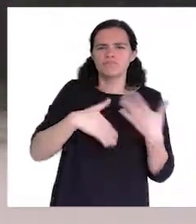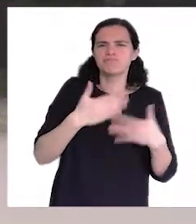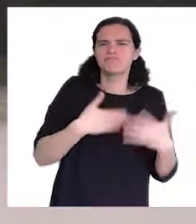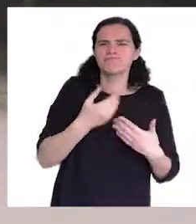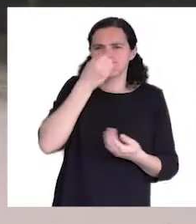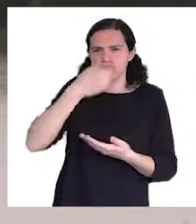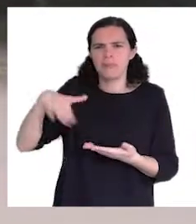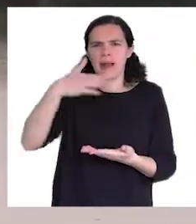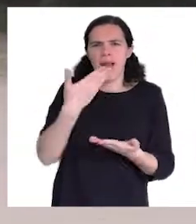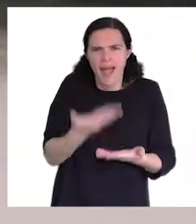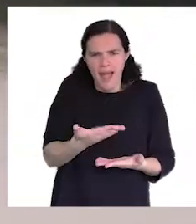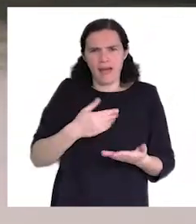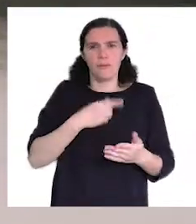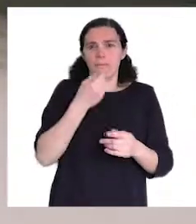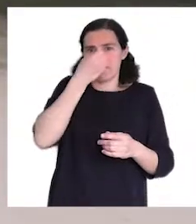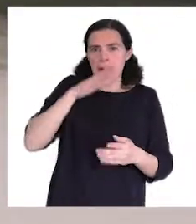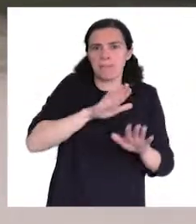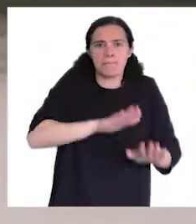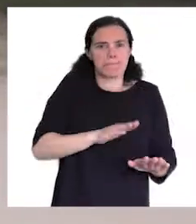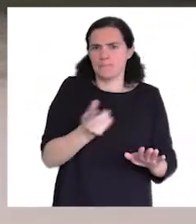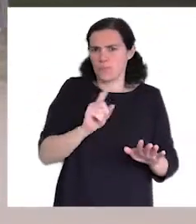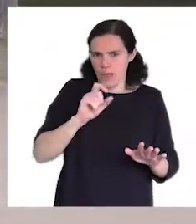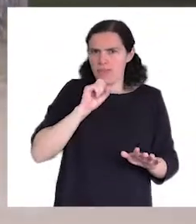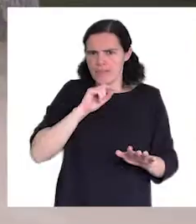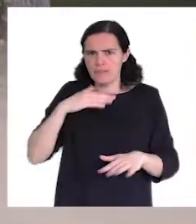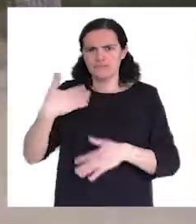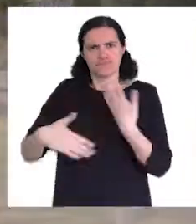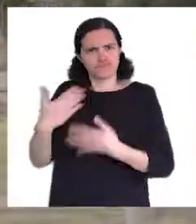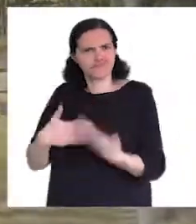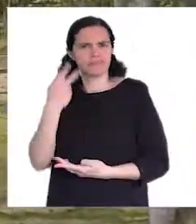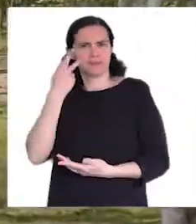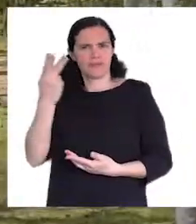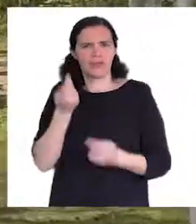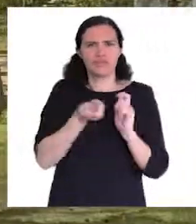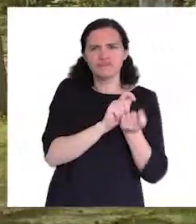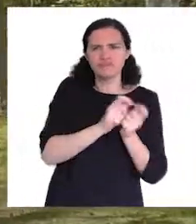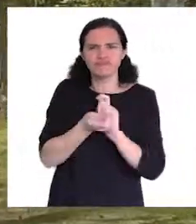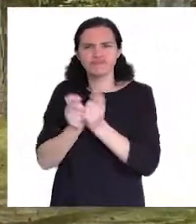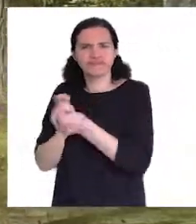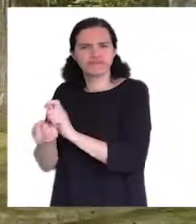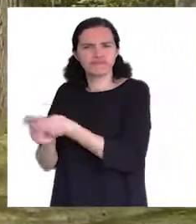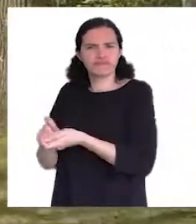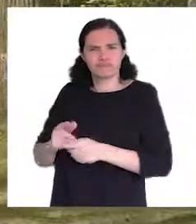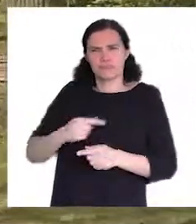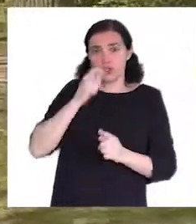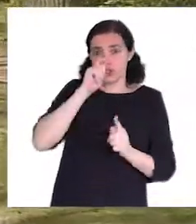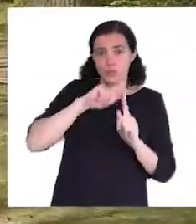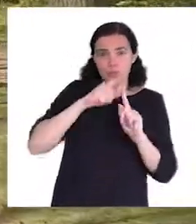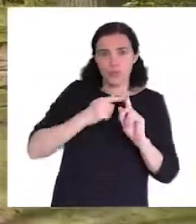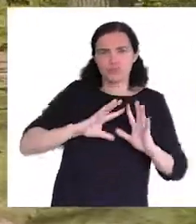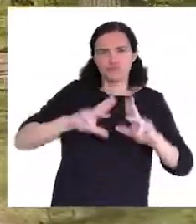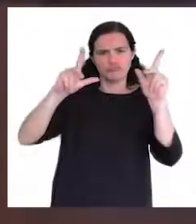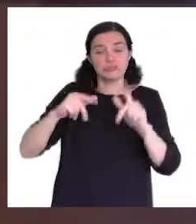parque, existe essa dinâmica, que o parque não é estático, que existe uma dinâmica, que existe uma vida que vai mudando e vai evoluindo ao longo das